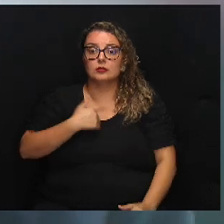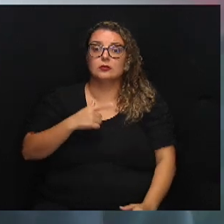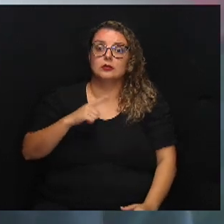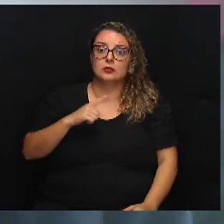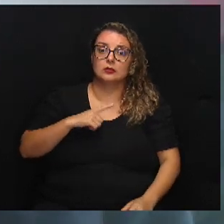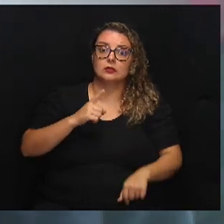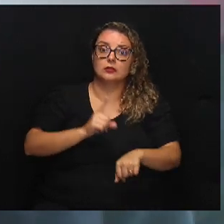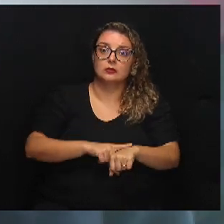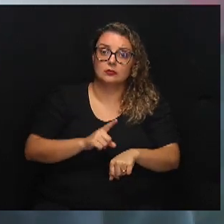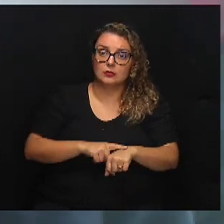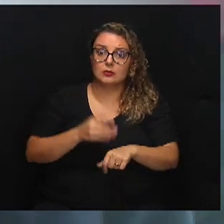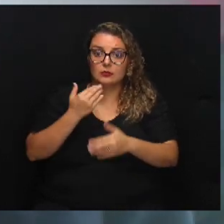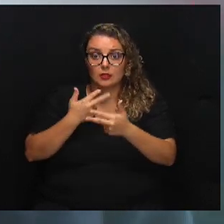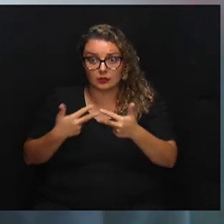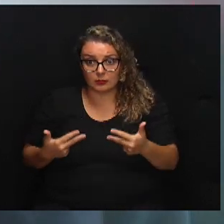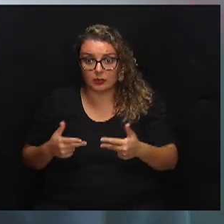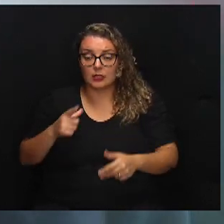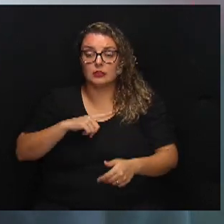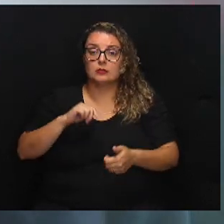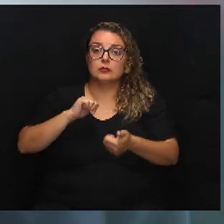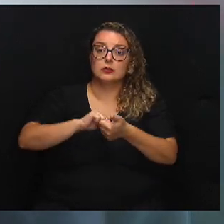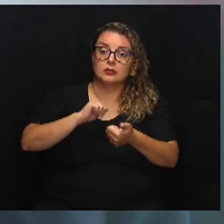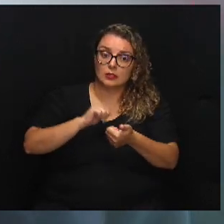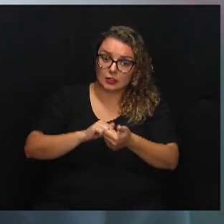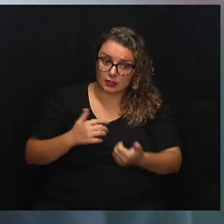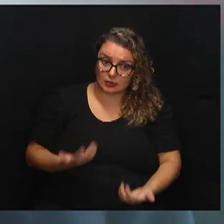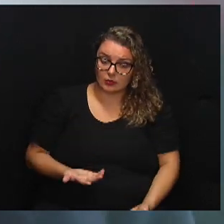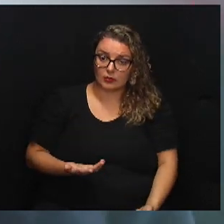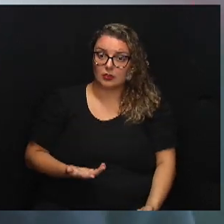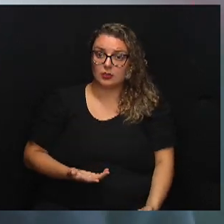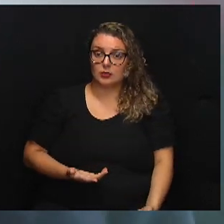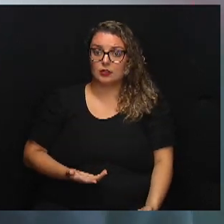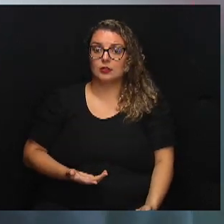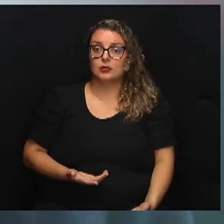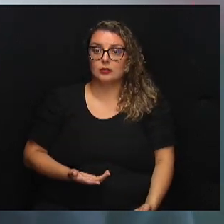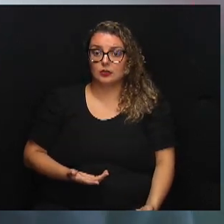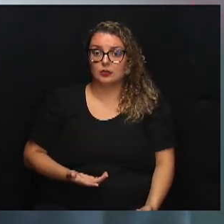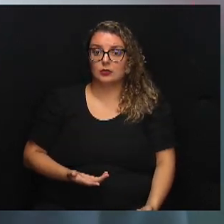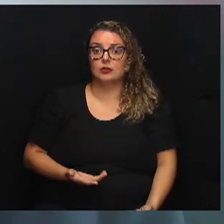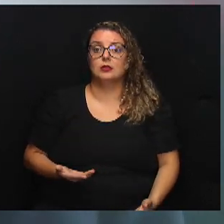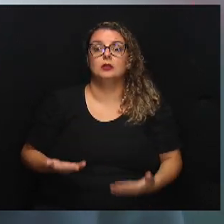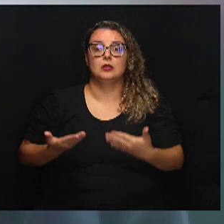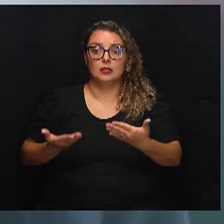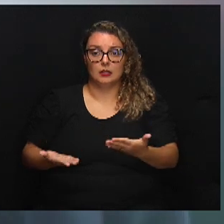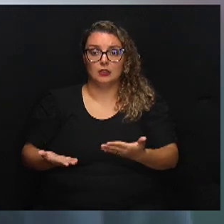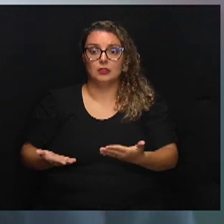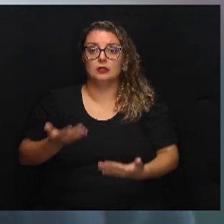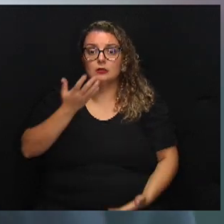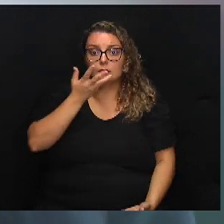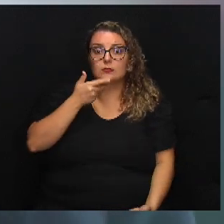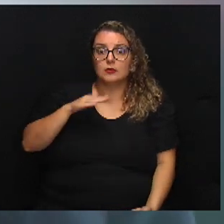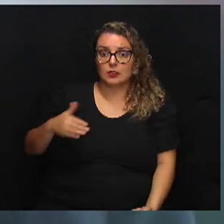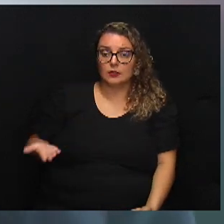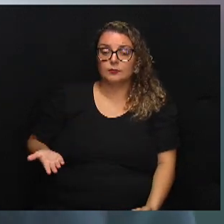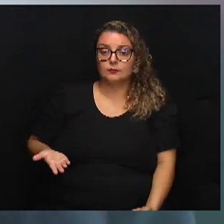de introdução, nós temos a qualidade que é dada para essa criança,